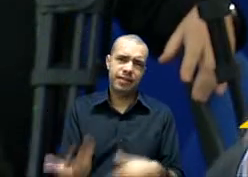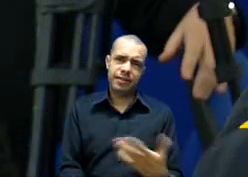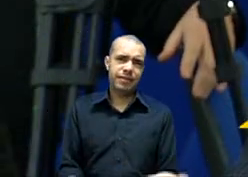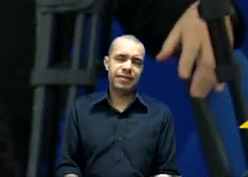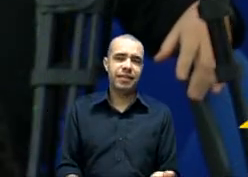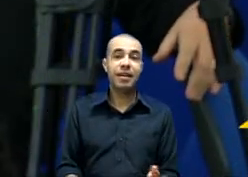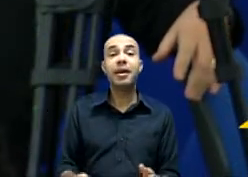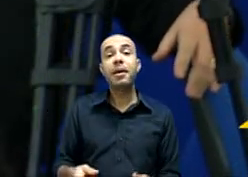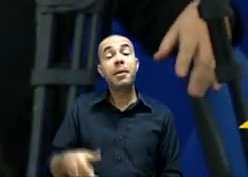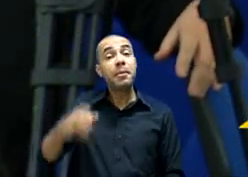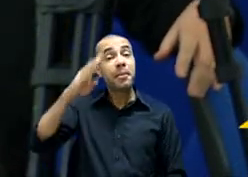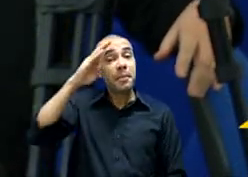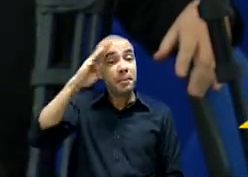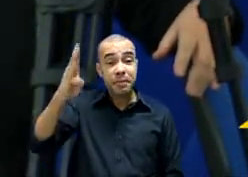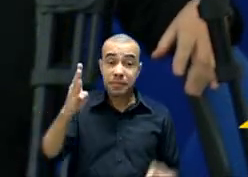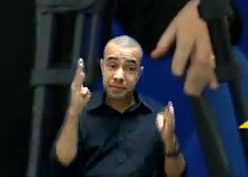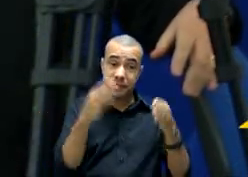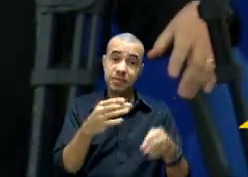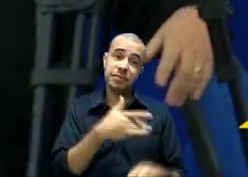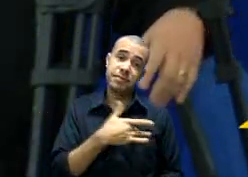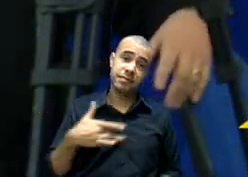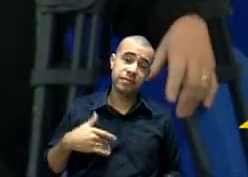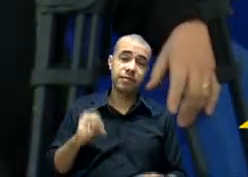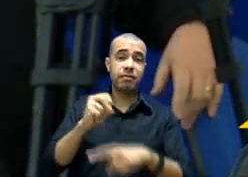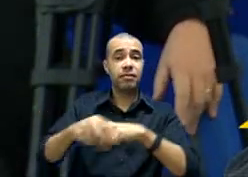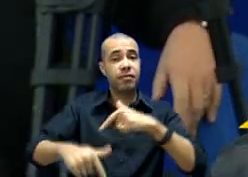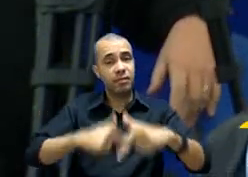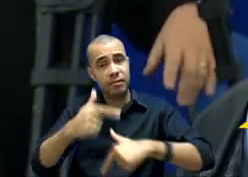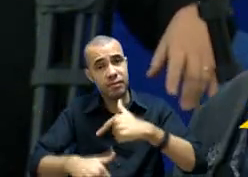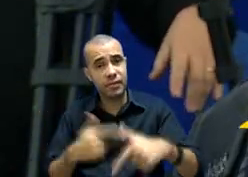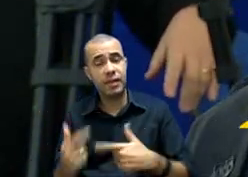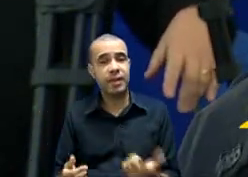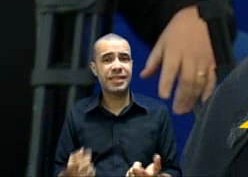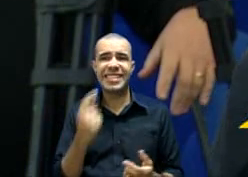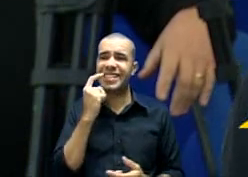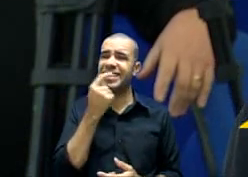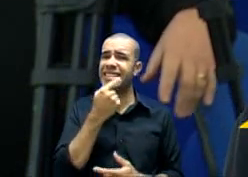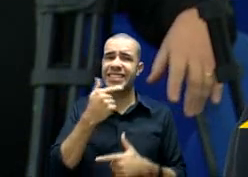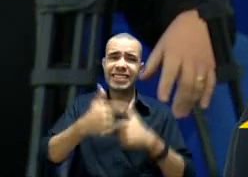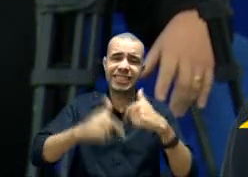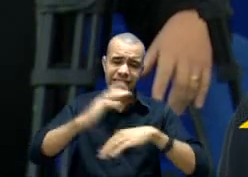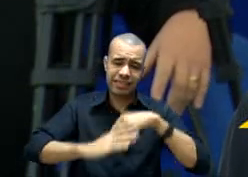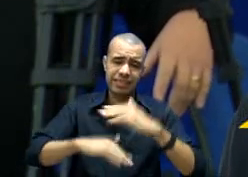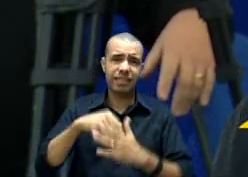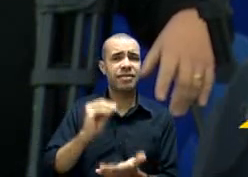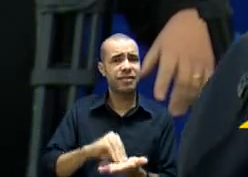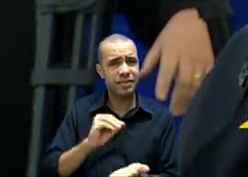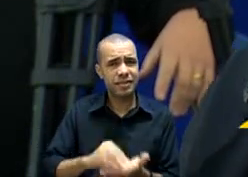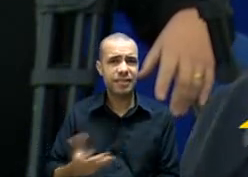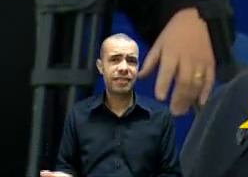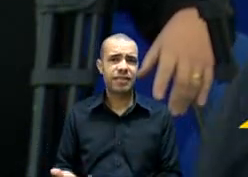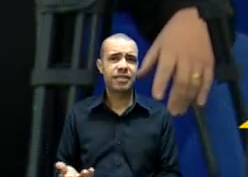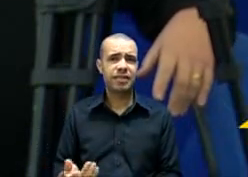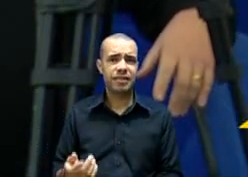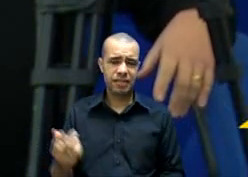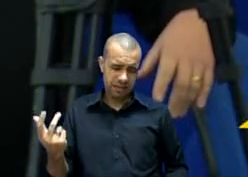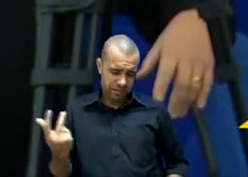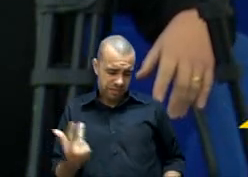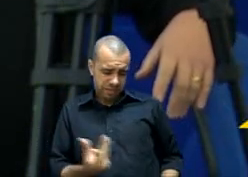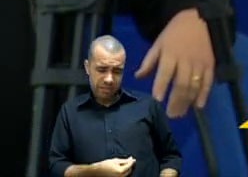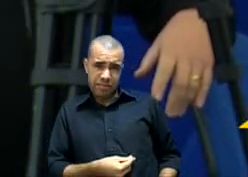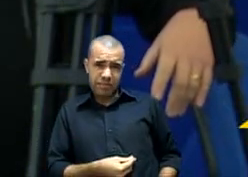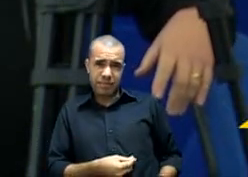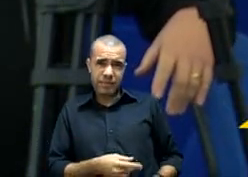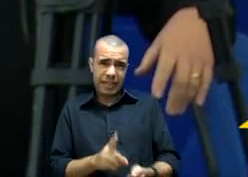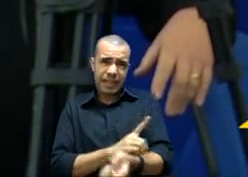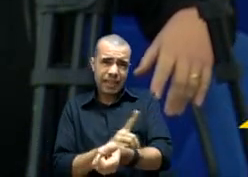geração de emprego. Então, falta dentista, falta insulina... Então, sabe, Vitão, as coisas estão ao contrário aqui